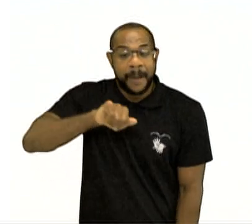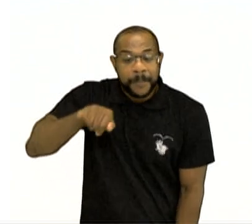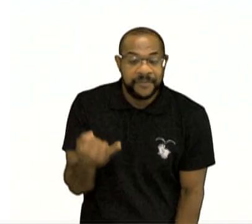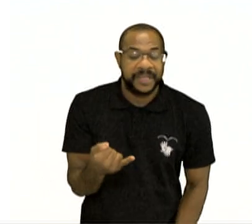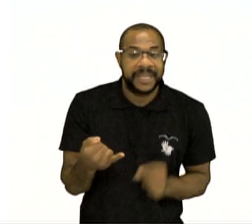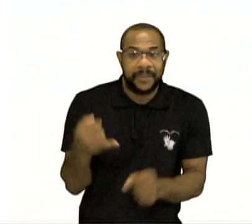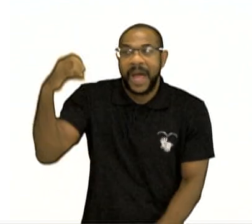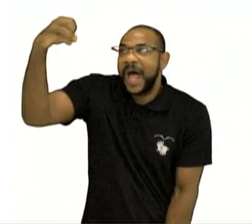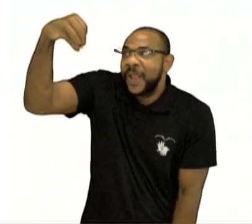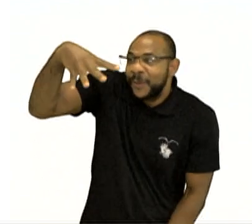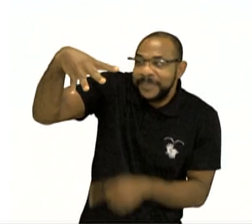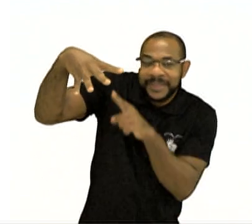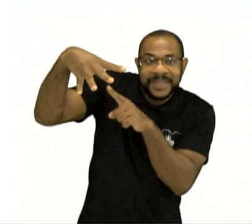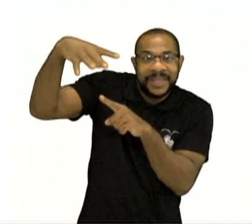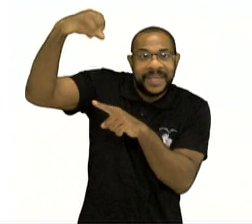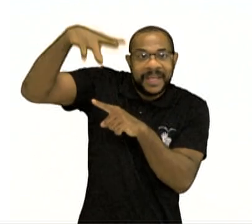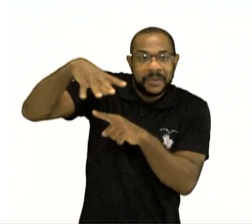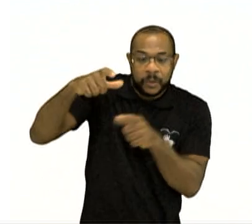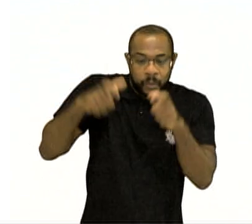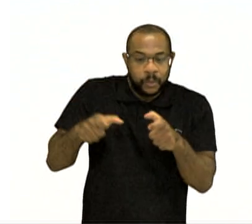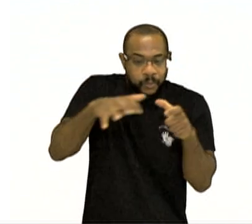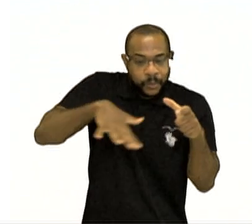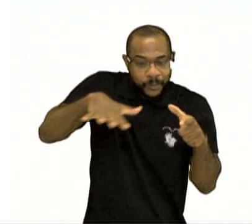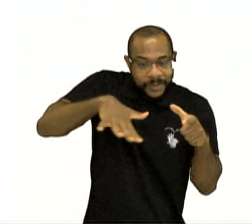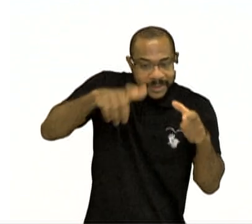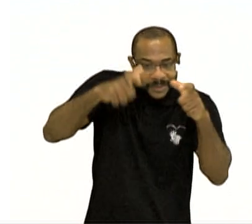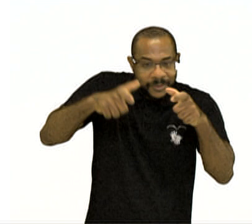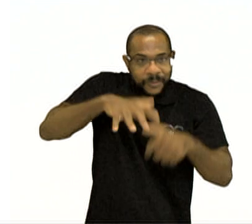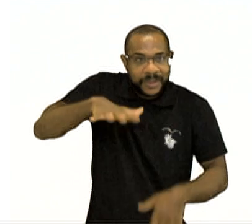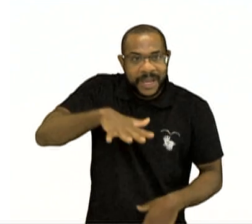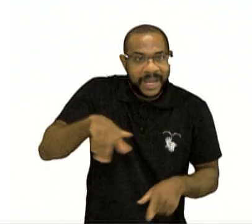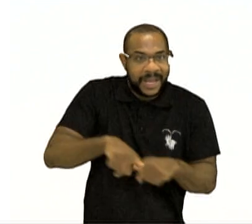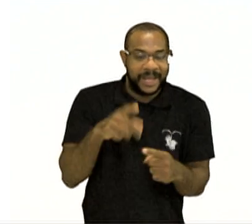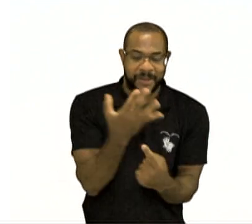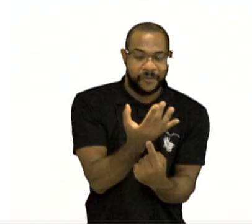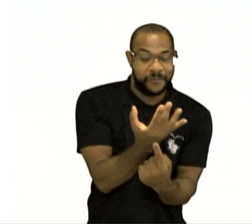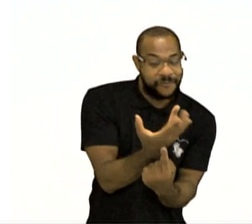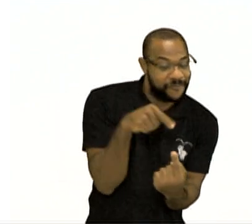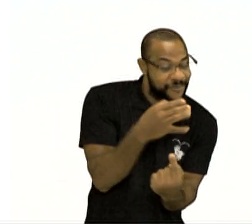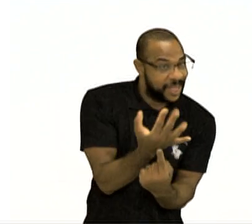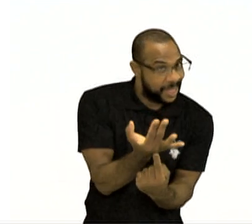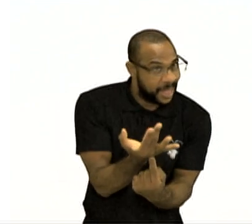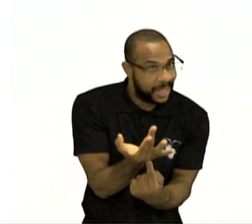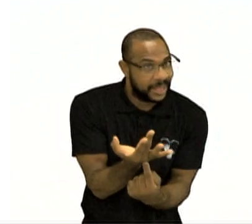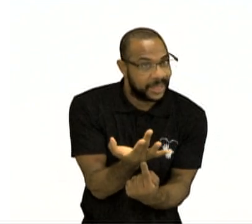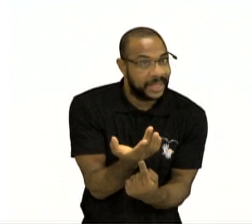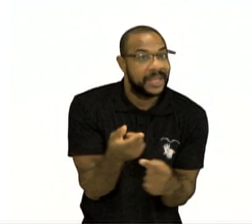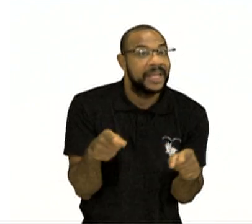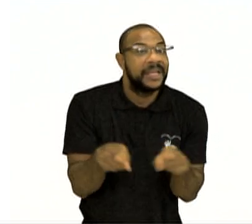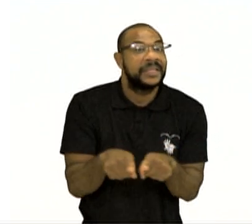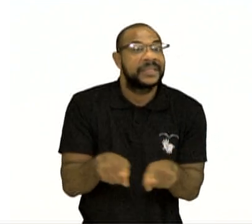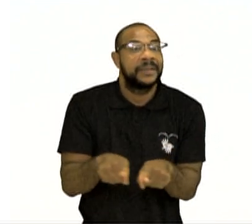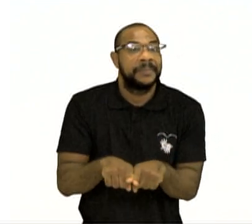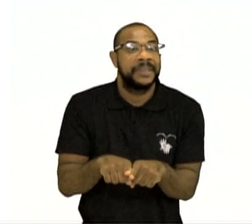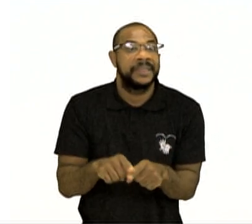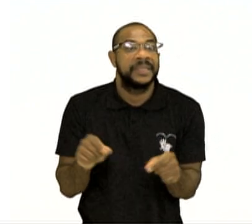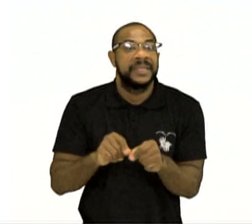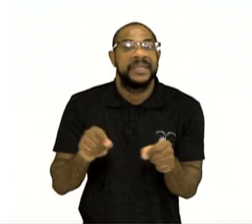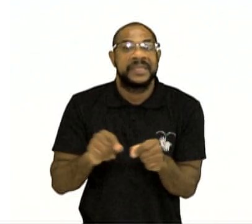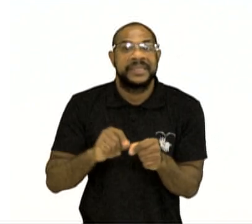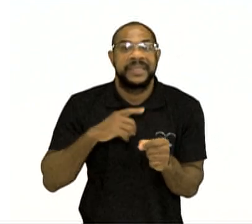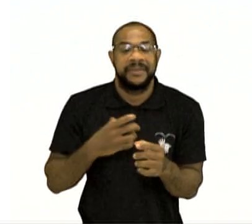a iluminação de ambientes com a luz de velas e criaram